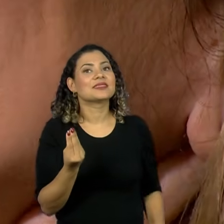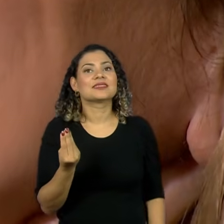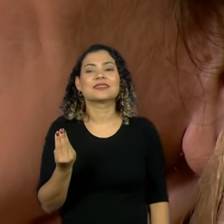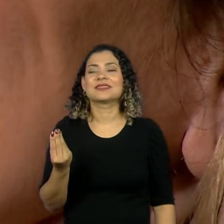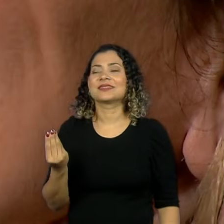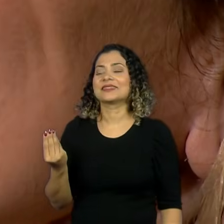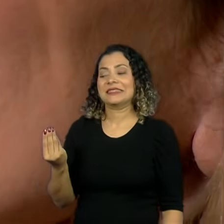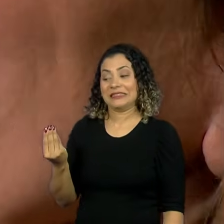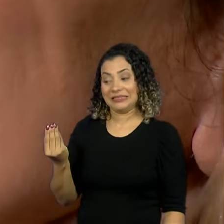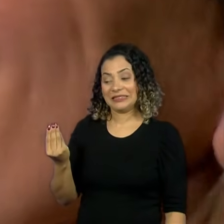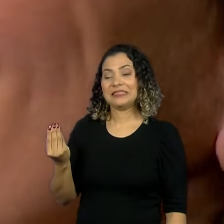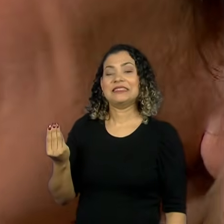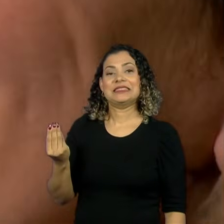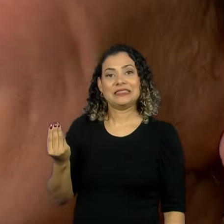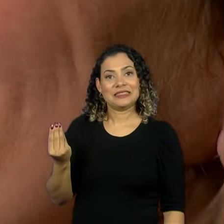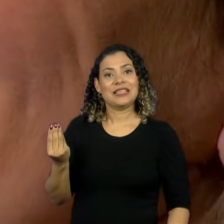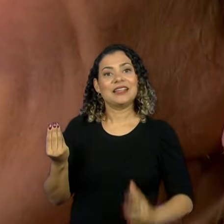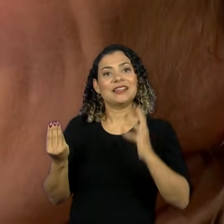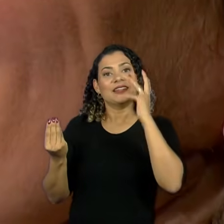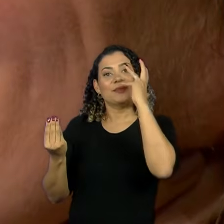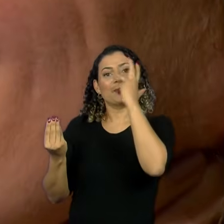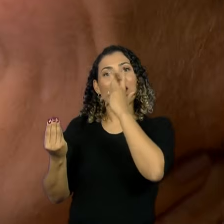A vida é essa beleza,